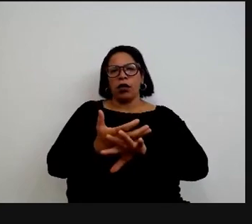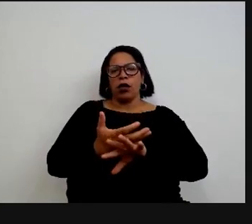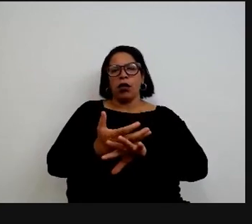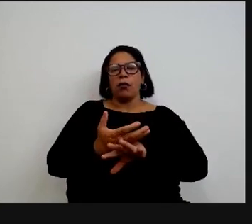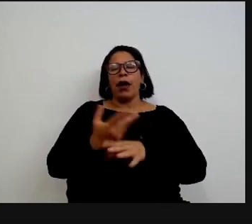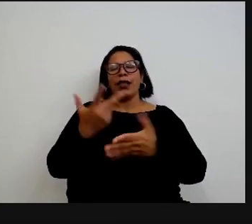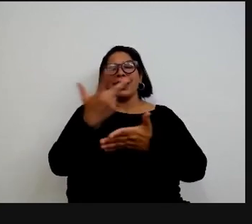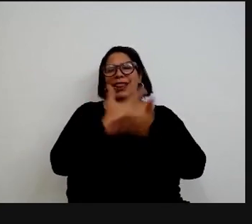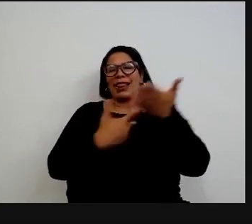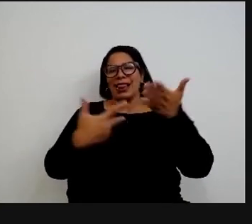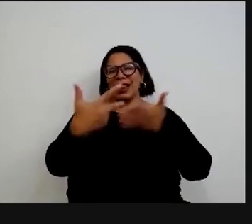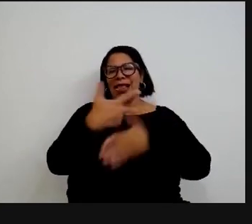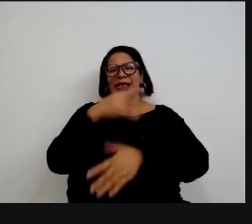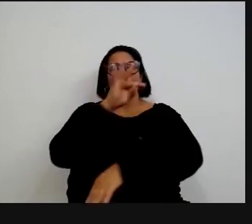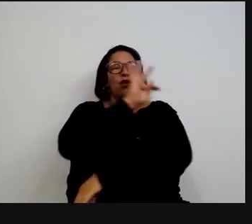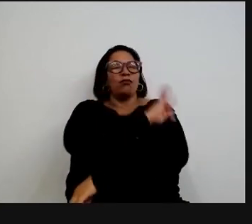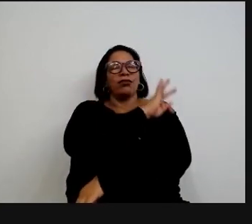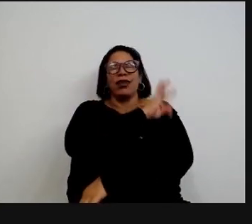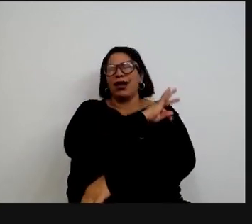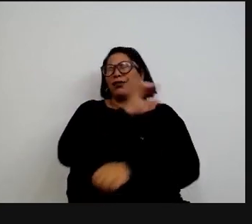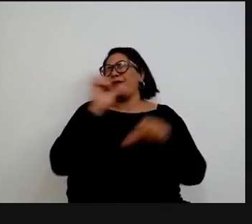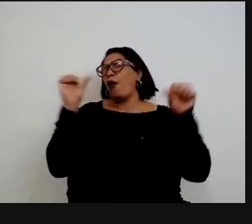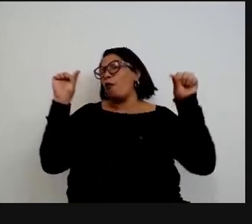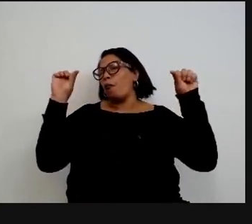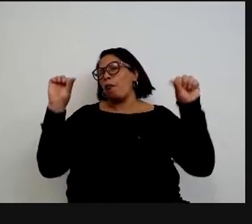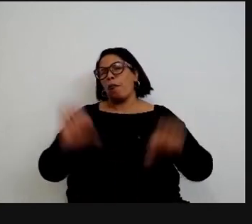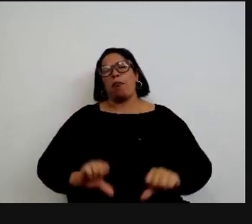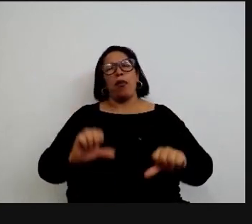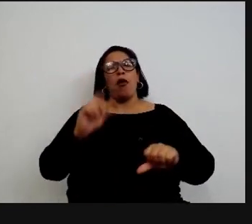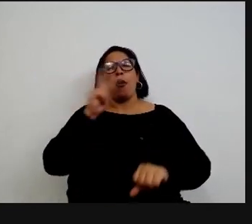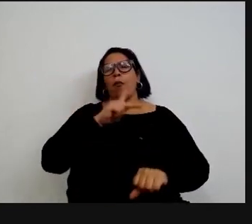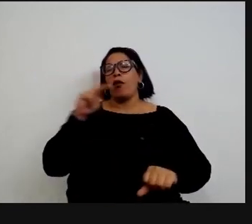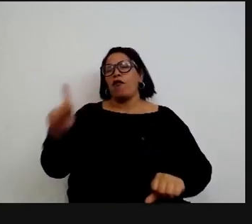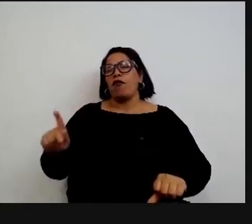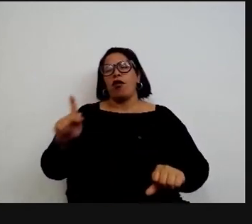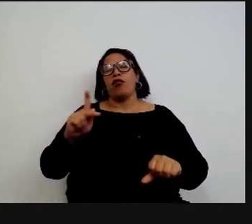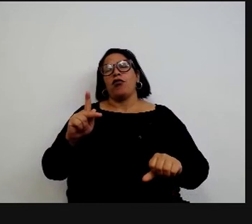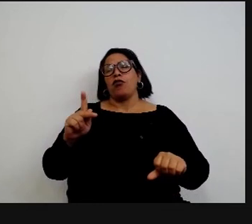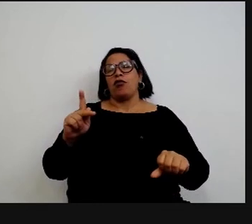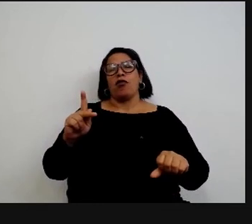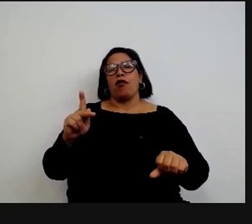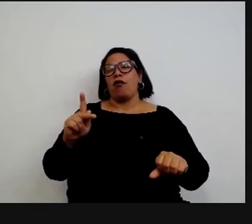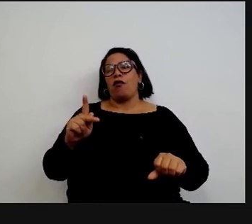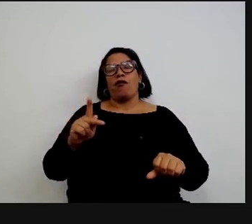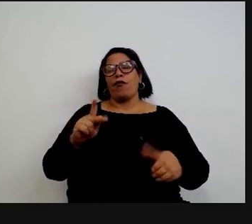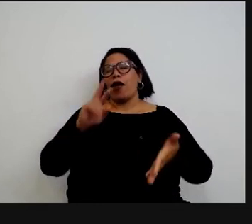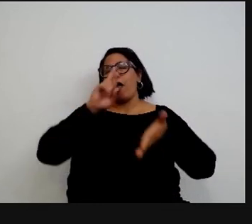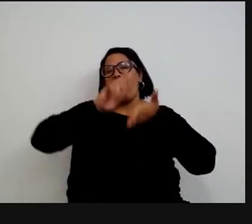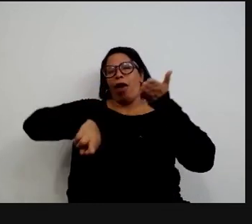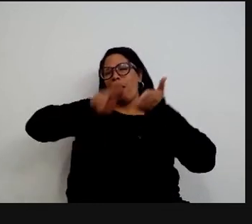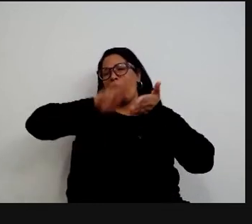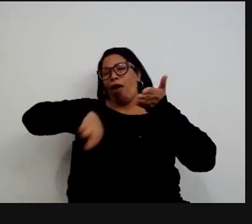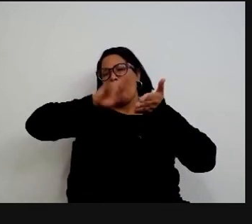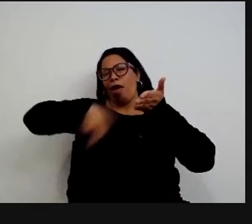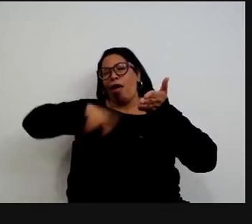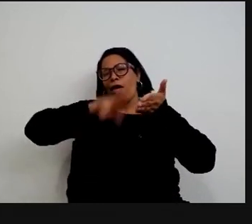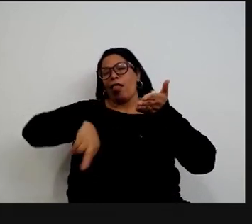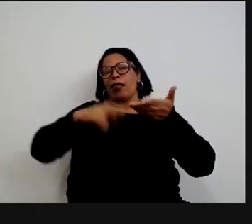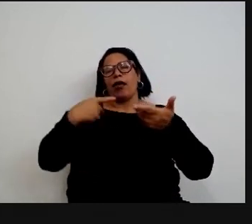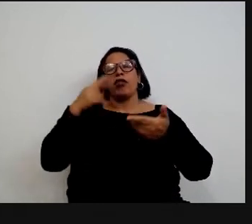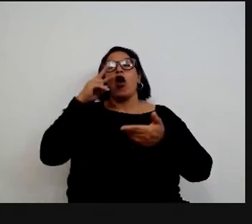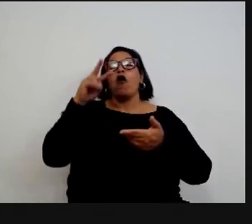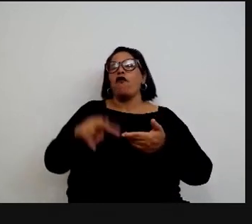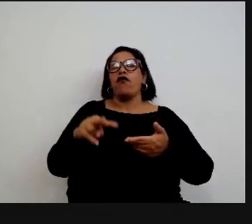parte de desenho técnico, eu era péssimo. O professor adorava não recuperava, não via